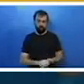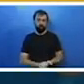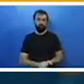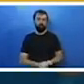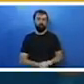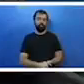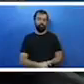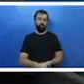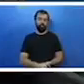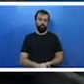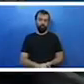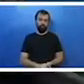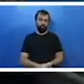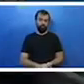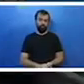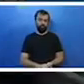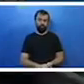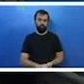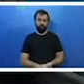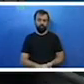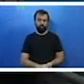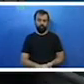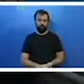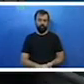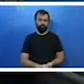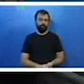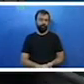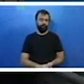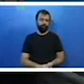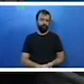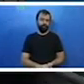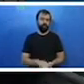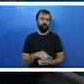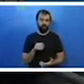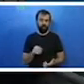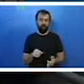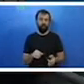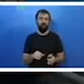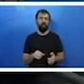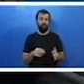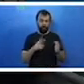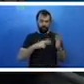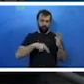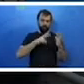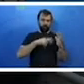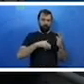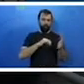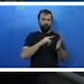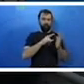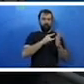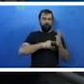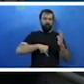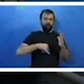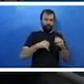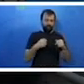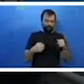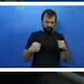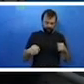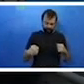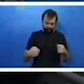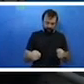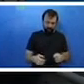pessoal. Presta atenção na tarefa. Lembra que eu falei que vocês têm que ler aquele documento que fala sobre a forca de